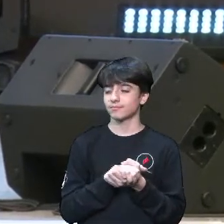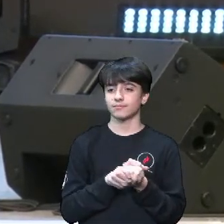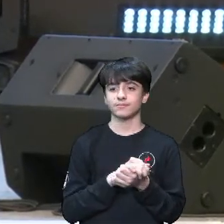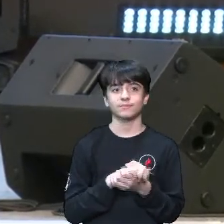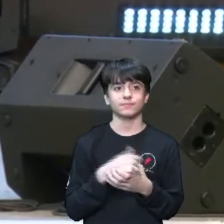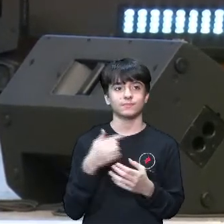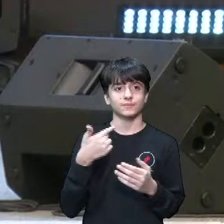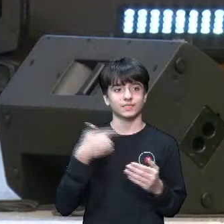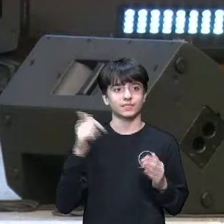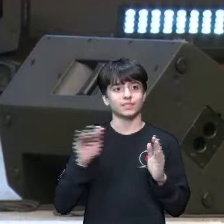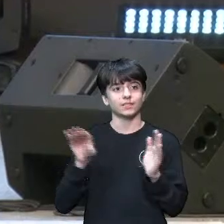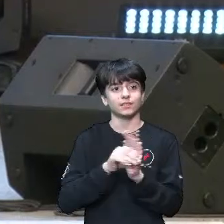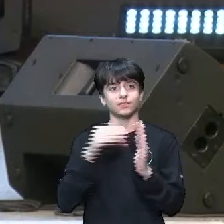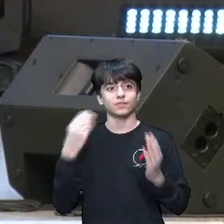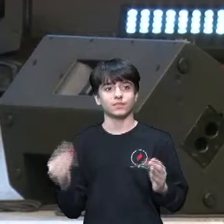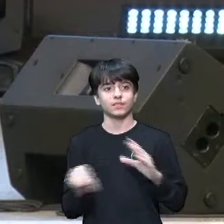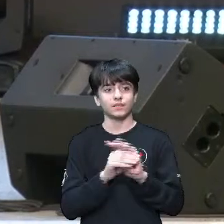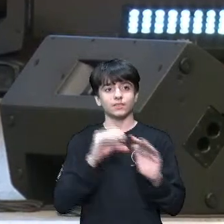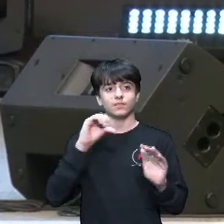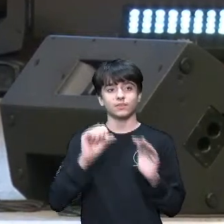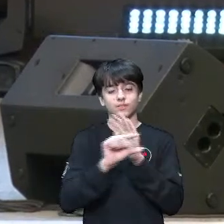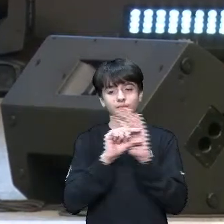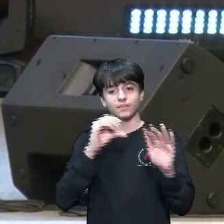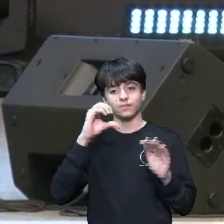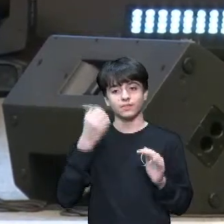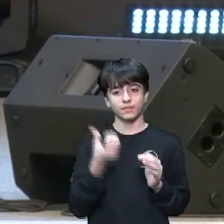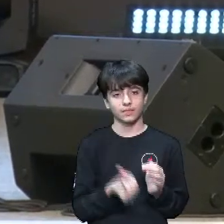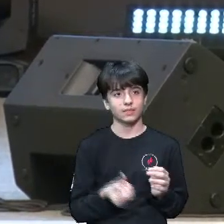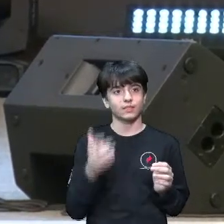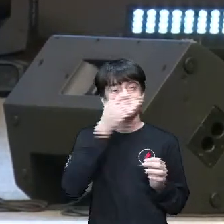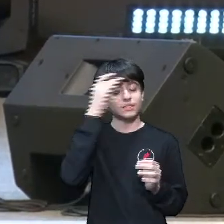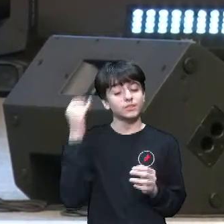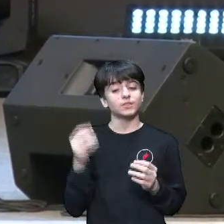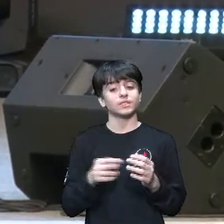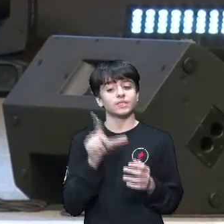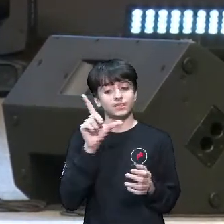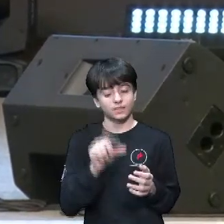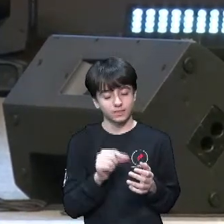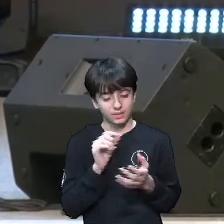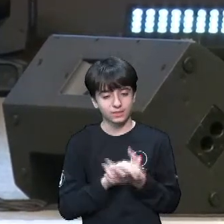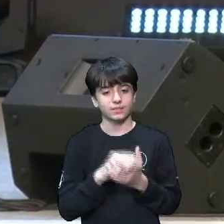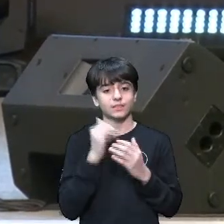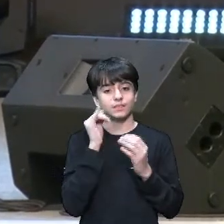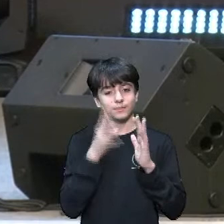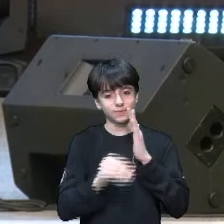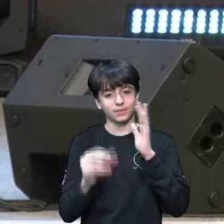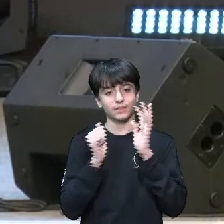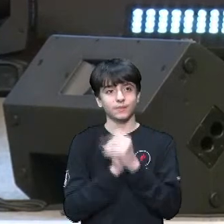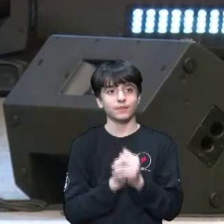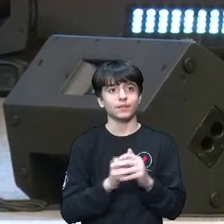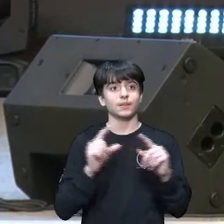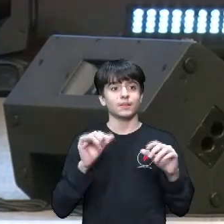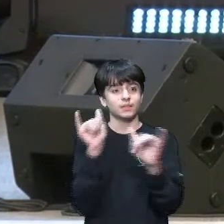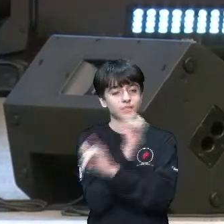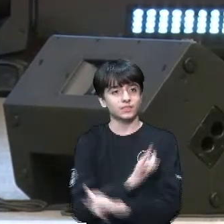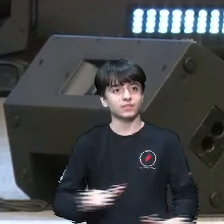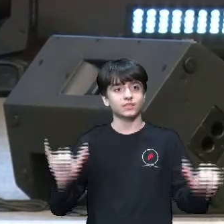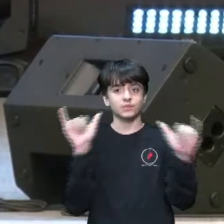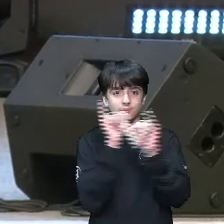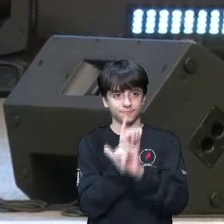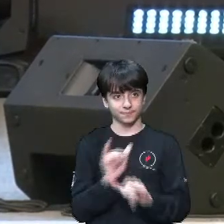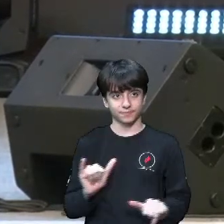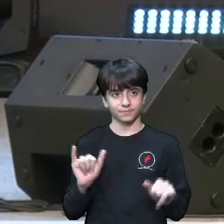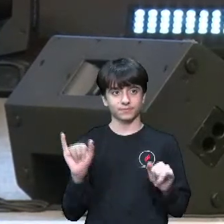capítulo 9, verso 6, quem achou, diga amém. Diz assim: mas digo isto, o que semeia